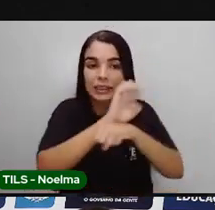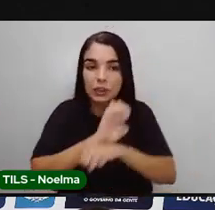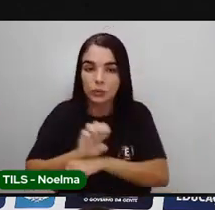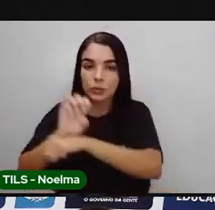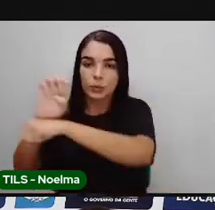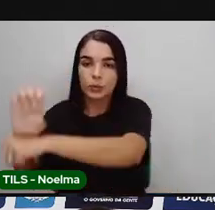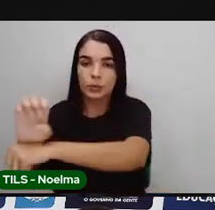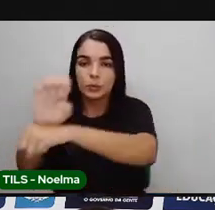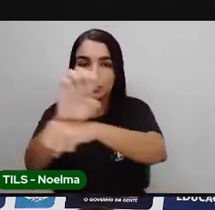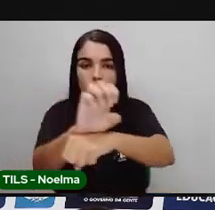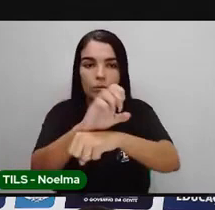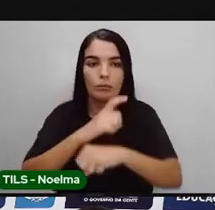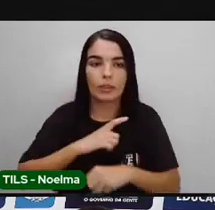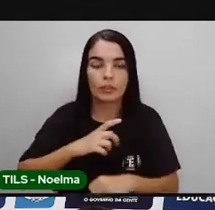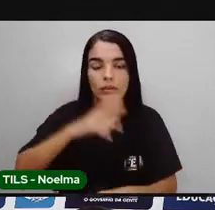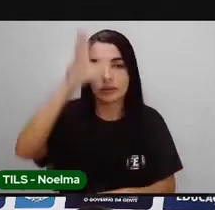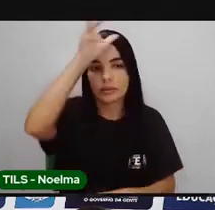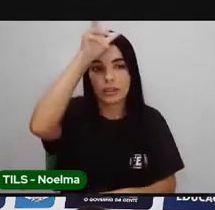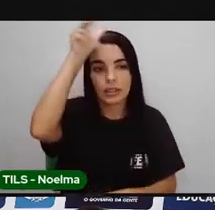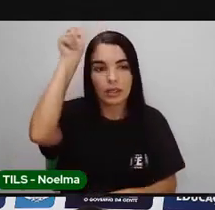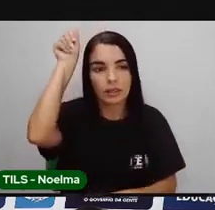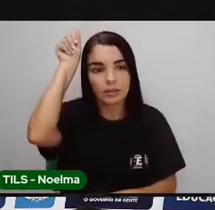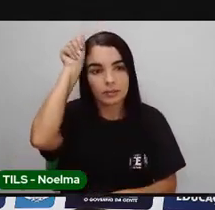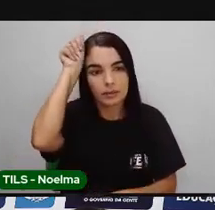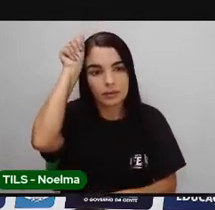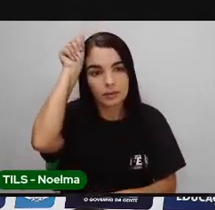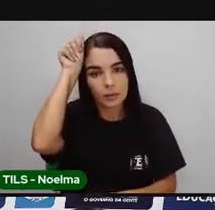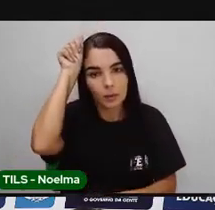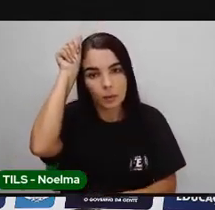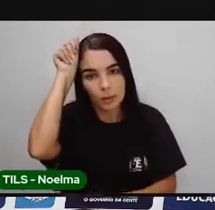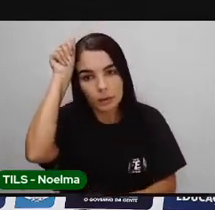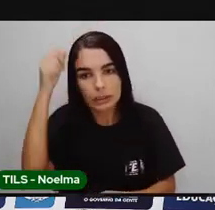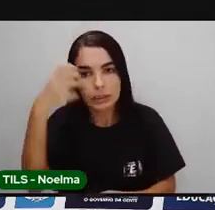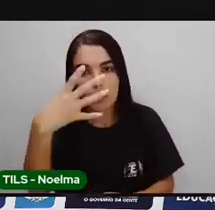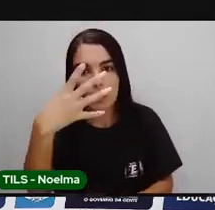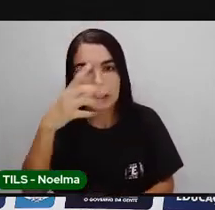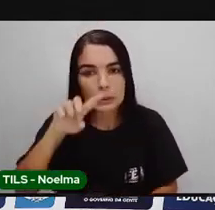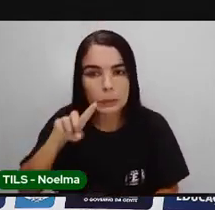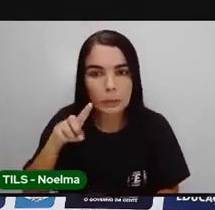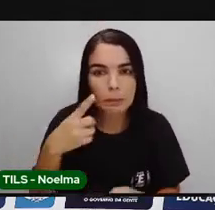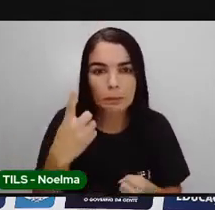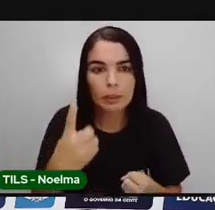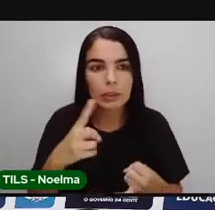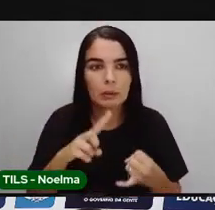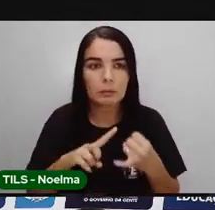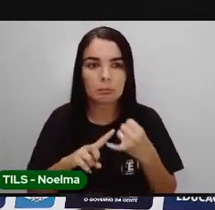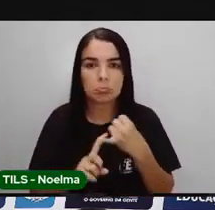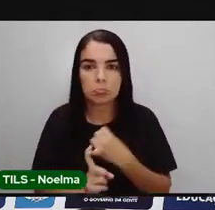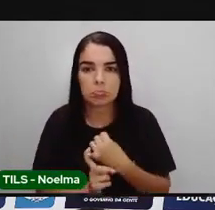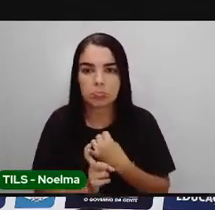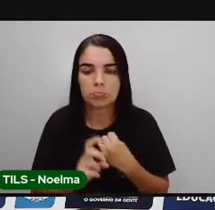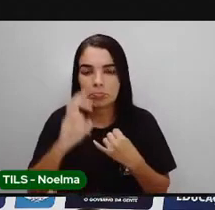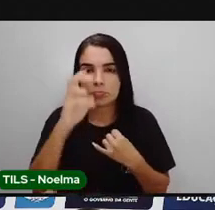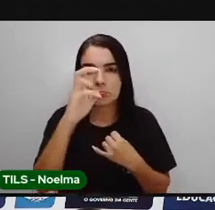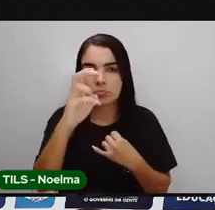temos Amazonas, com 4 mil, a Amazônia está aí com